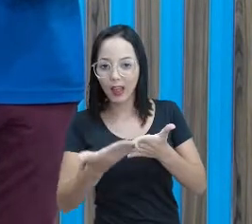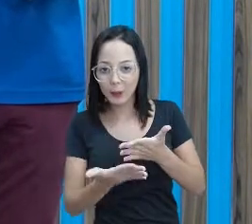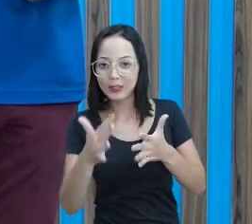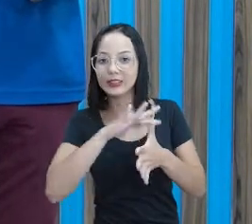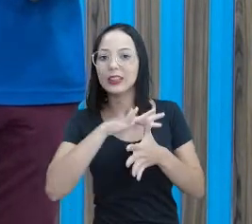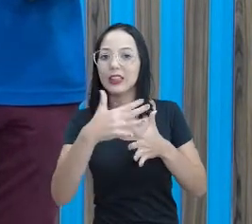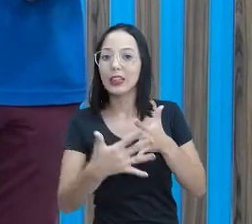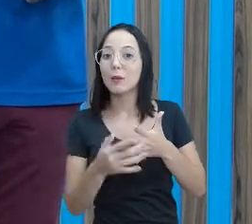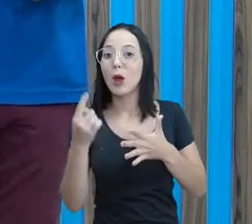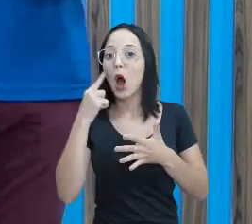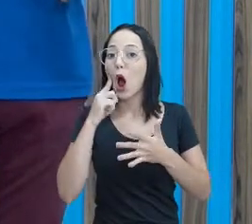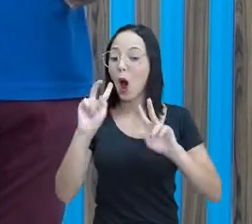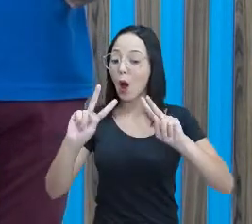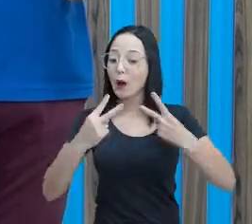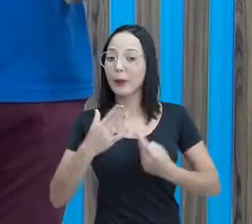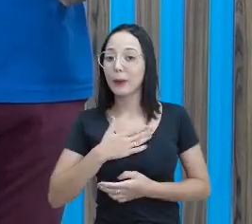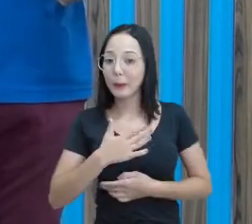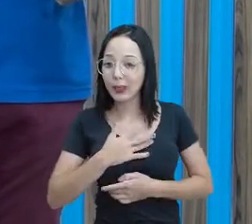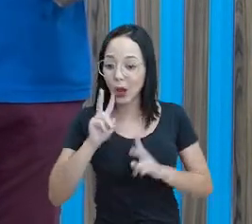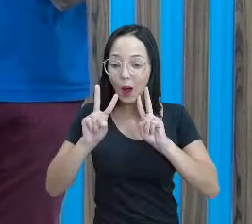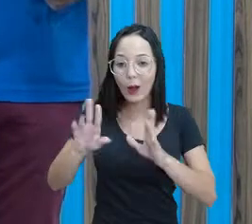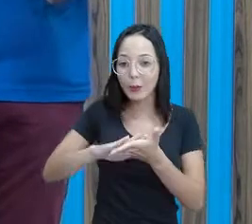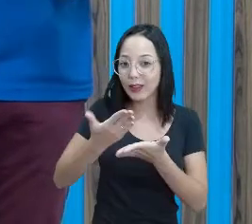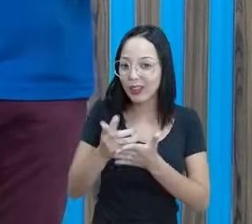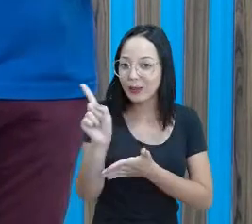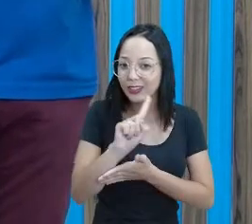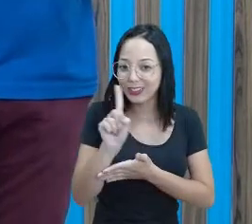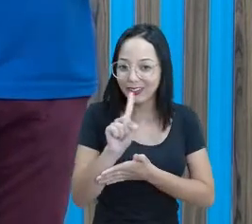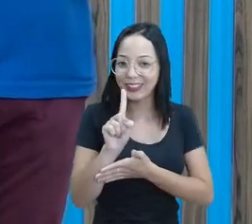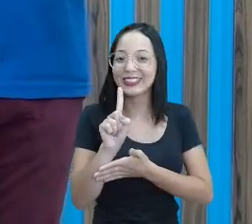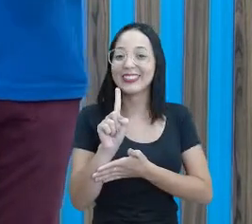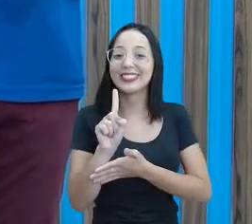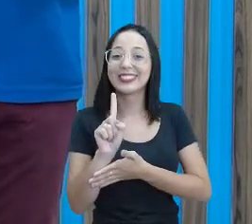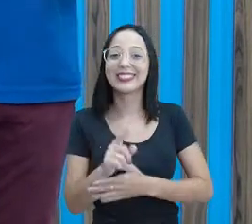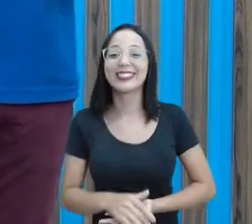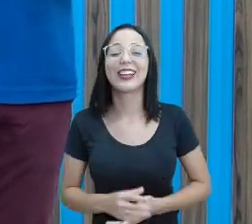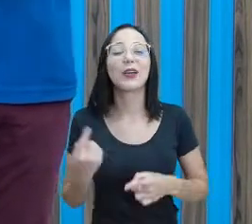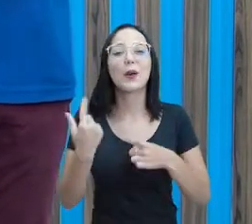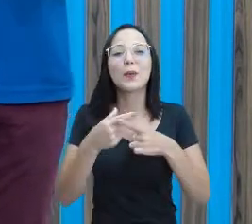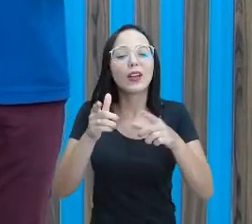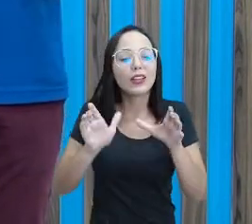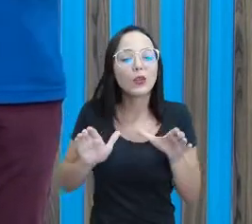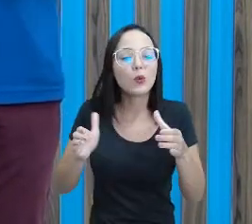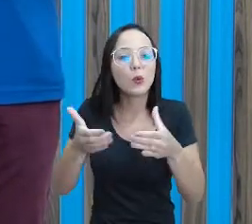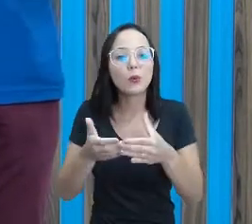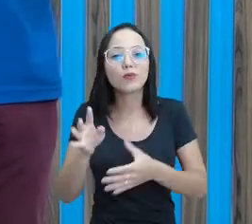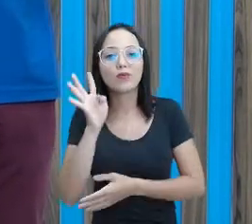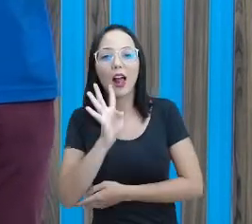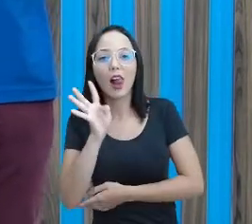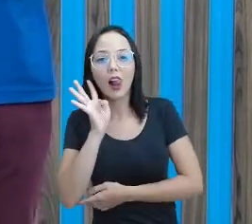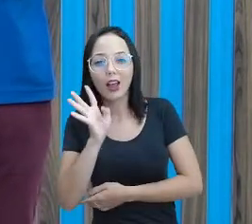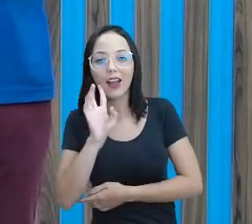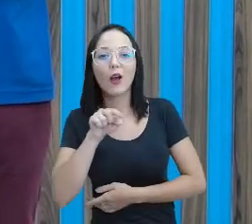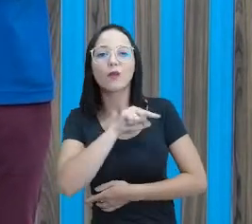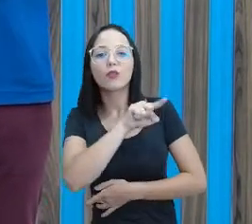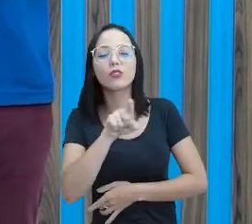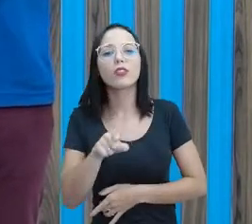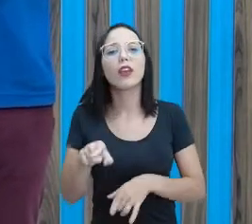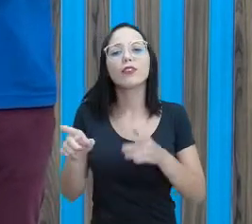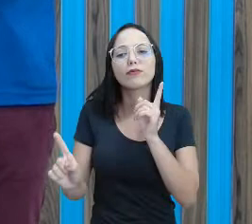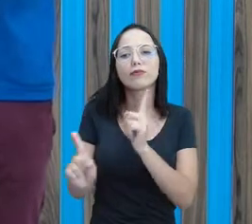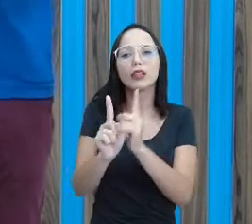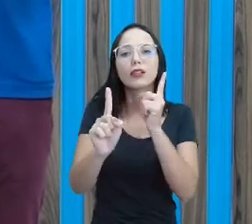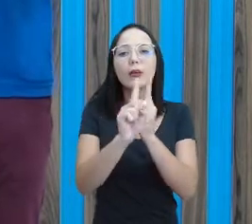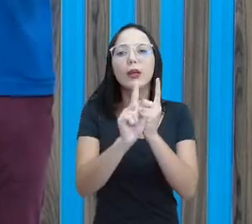não olha pra ela não, olha pra mim. Ó, deixa eu olhar pra ela, olha pra mim, meu irmão. Aqui, ó. Tá vendo? Tem uma equipe muito massa, se daqui a pouco vão ver aqui,